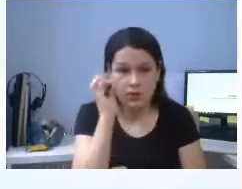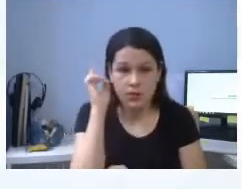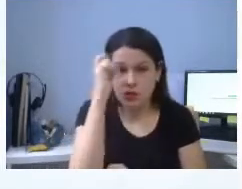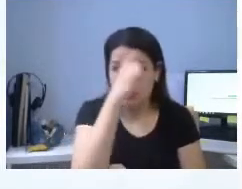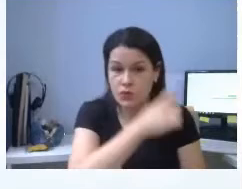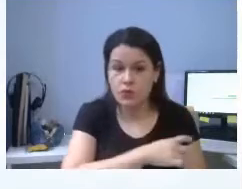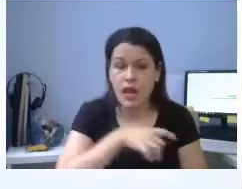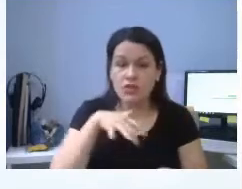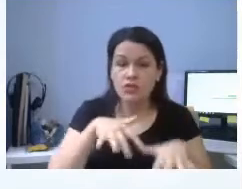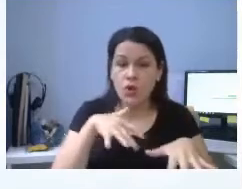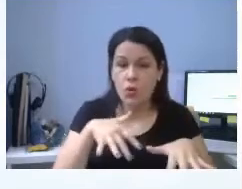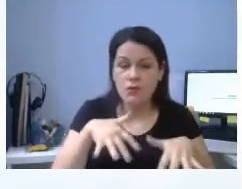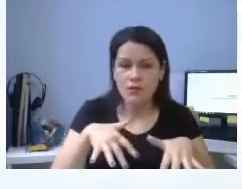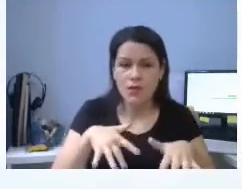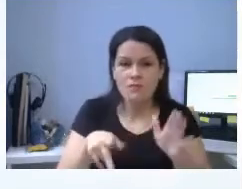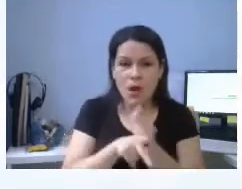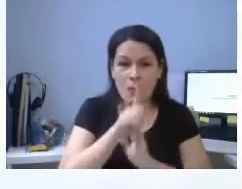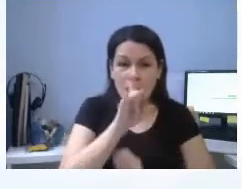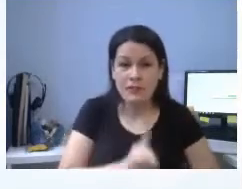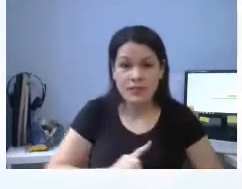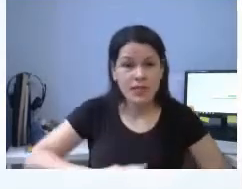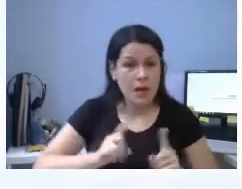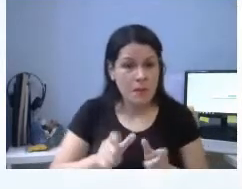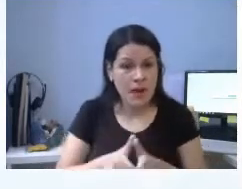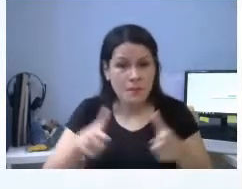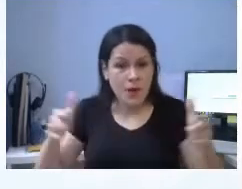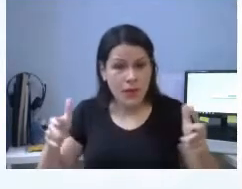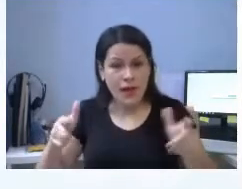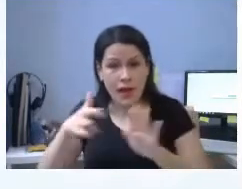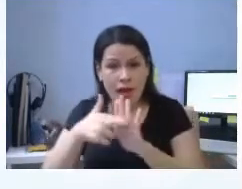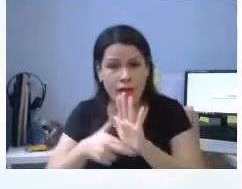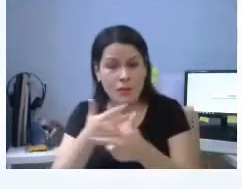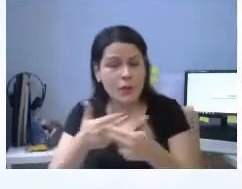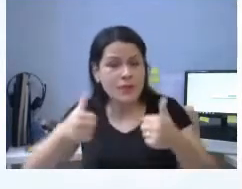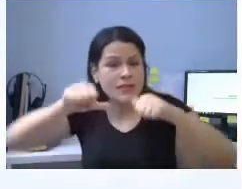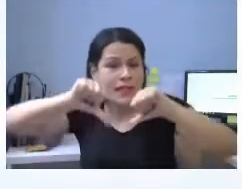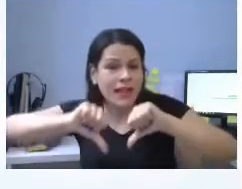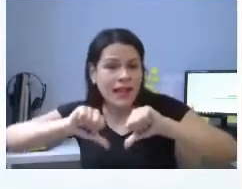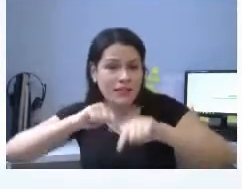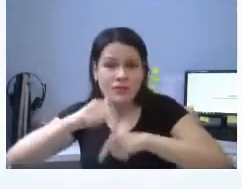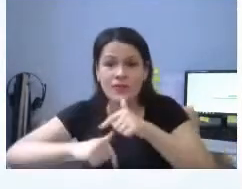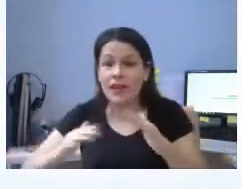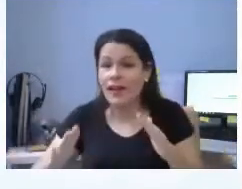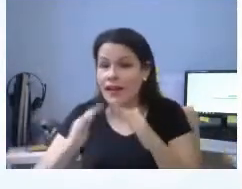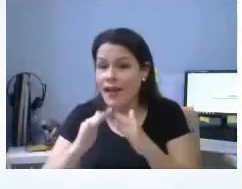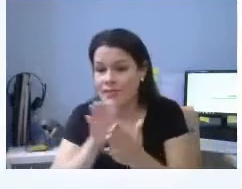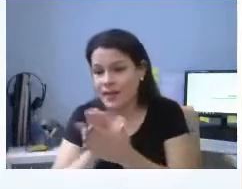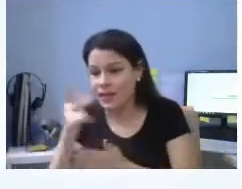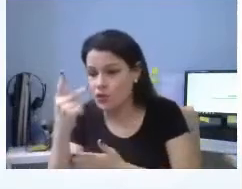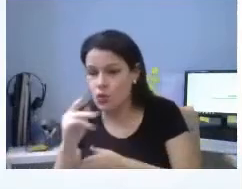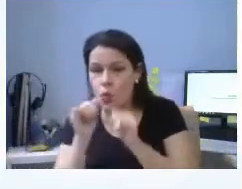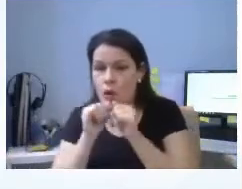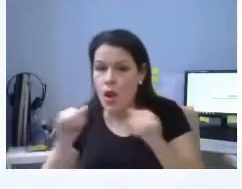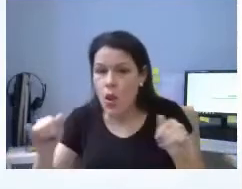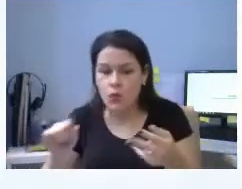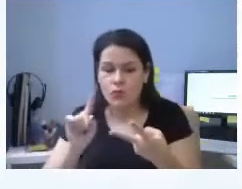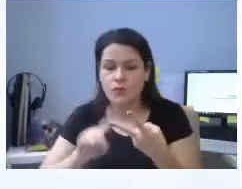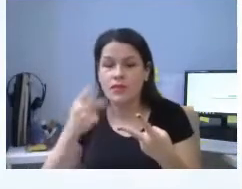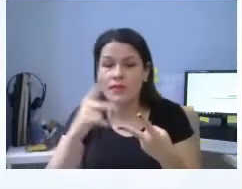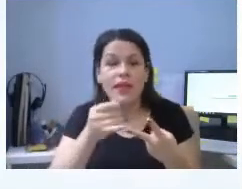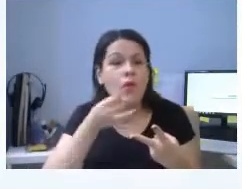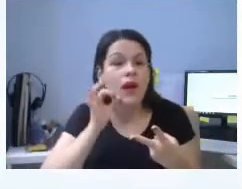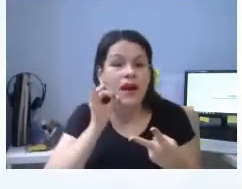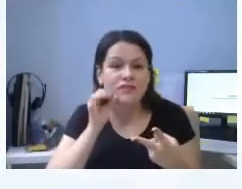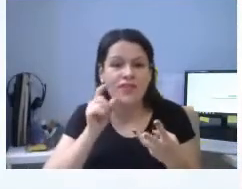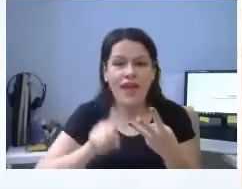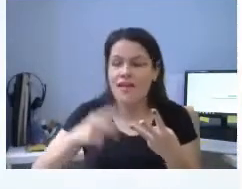de locomoção, mas, na regra, é algo negativo. Você vai trabalhar na tua casa, vai gastar a tua luz, o teu café em si,